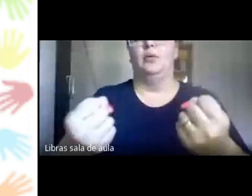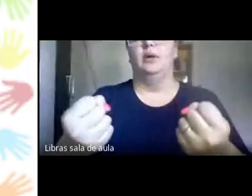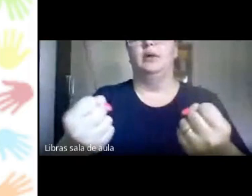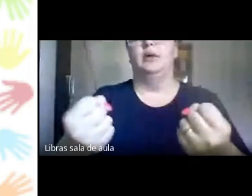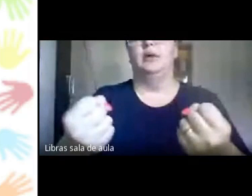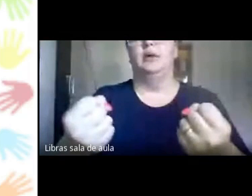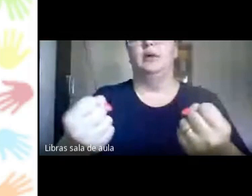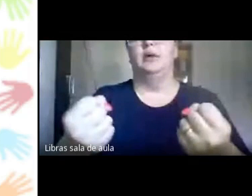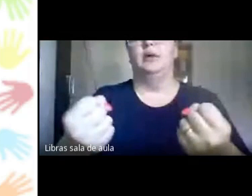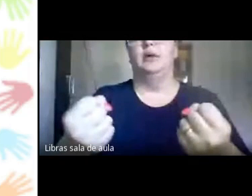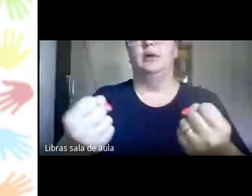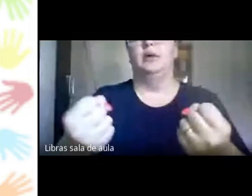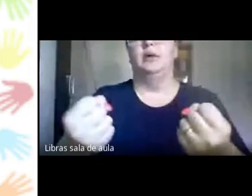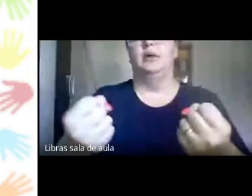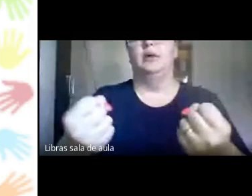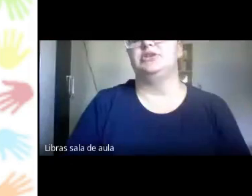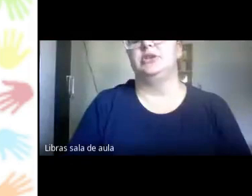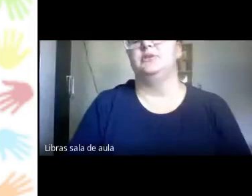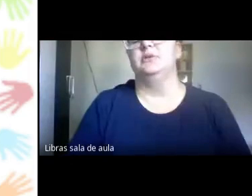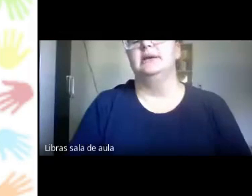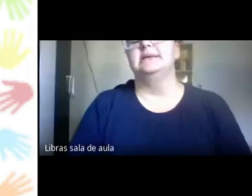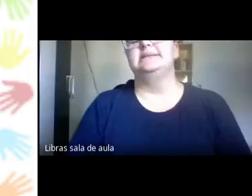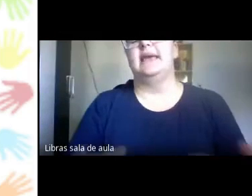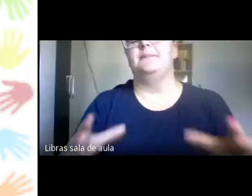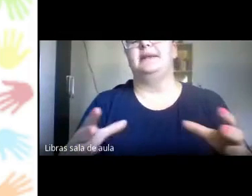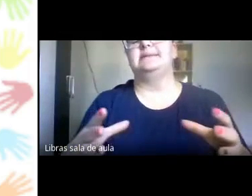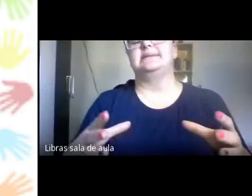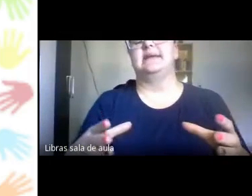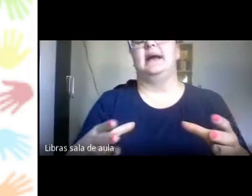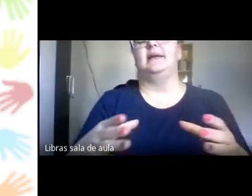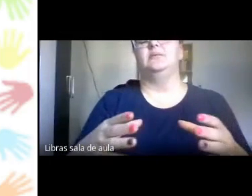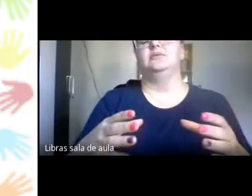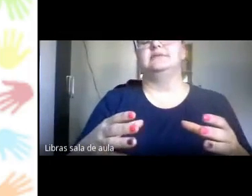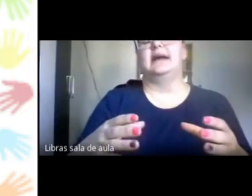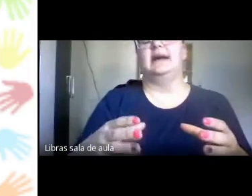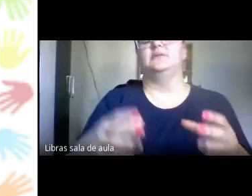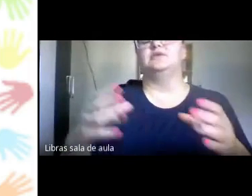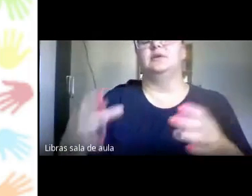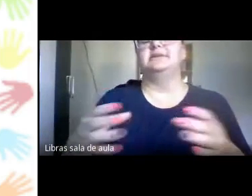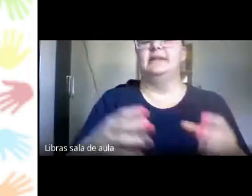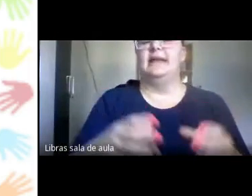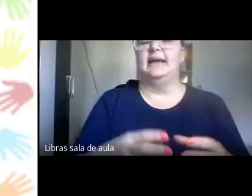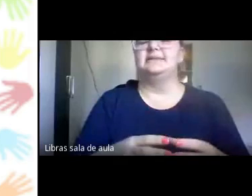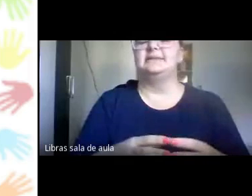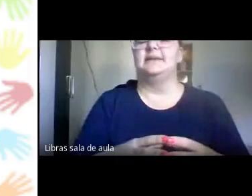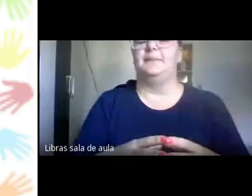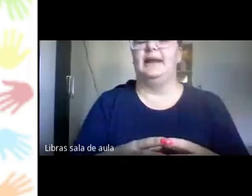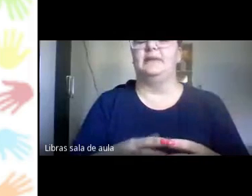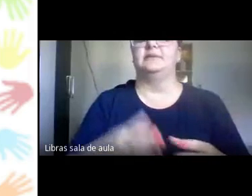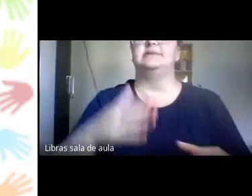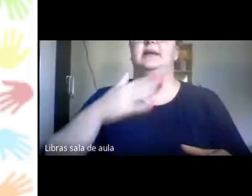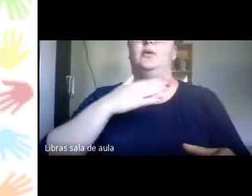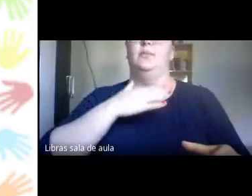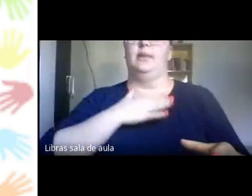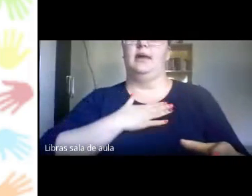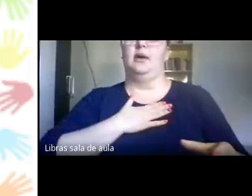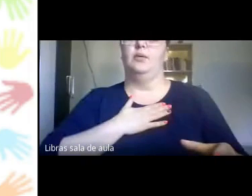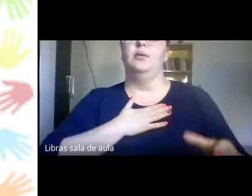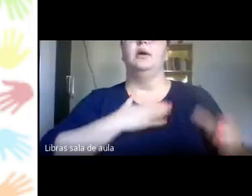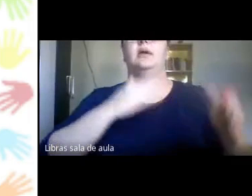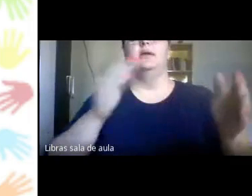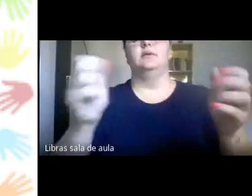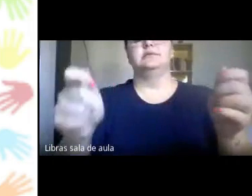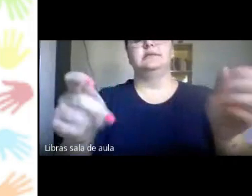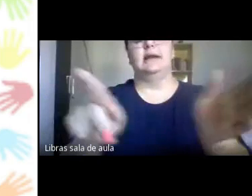carro, que também vai ter o mesmo sentido, sem precisar usar os dois sinais em separado, que seria o